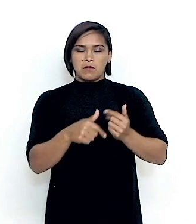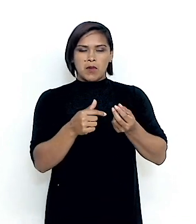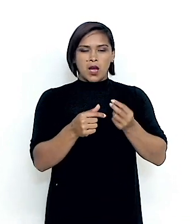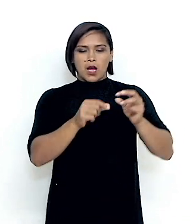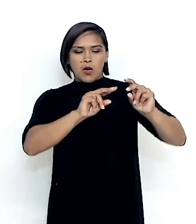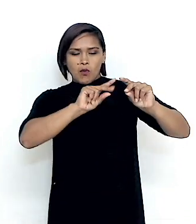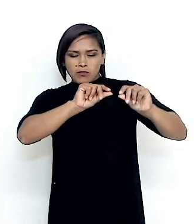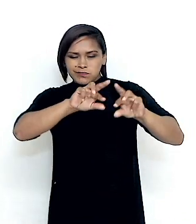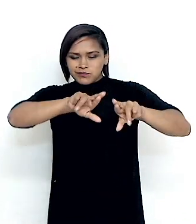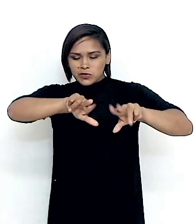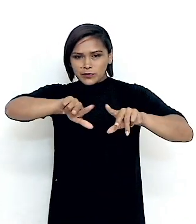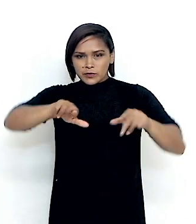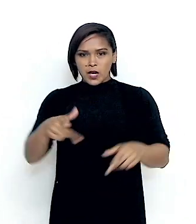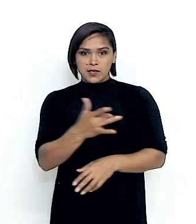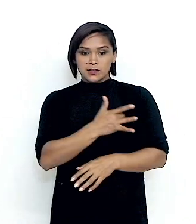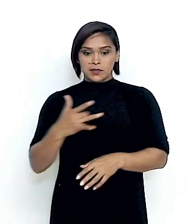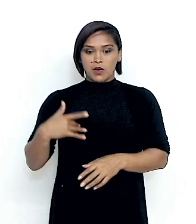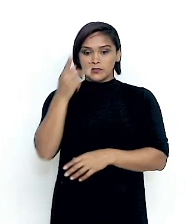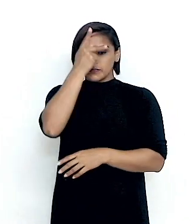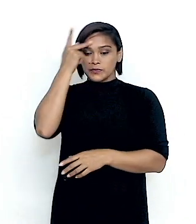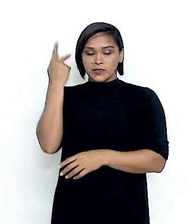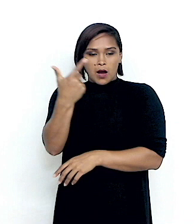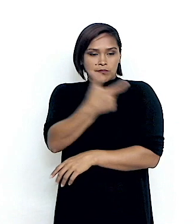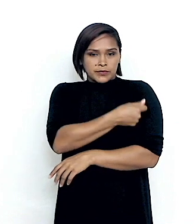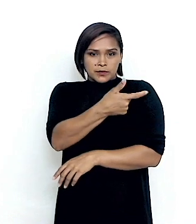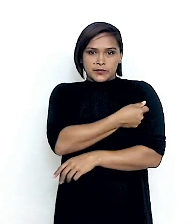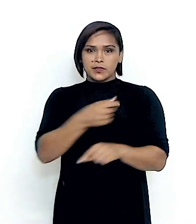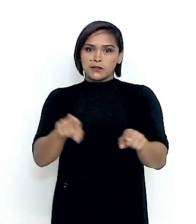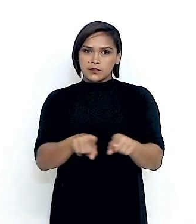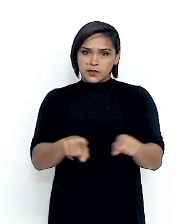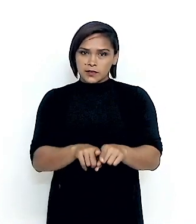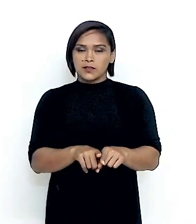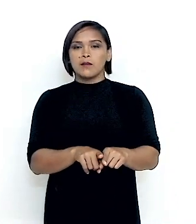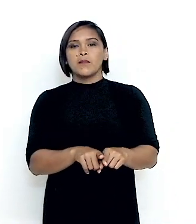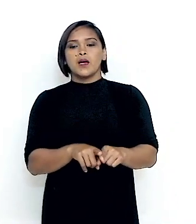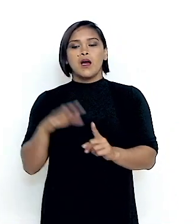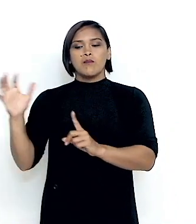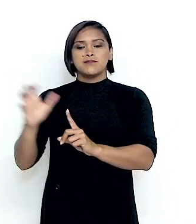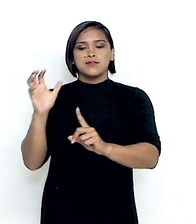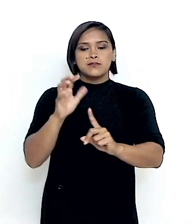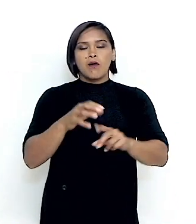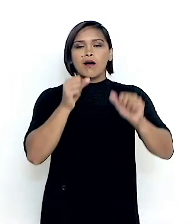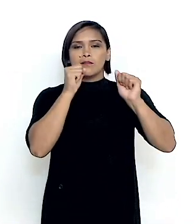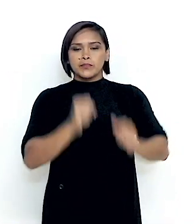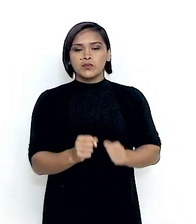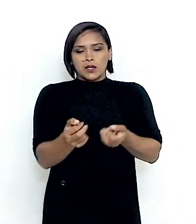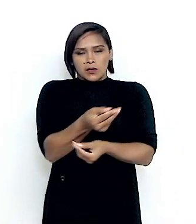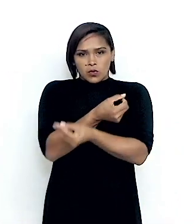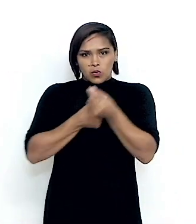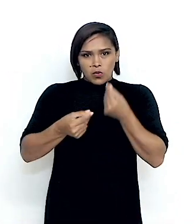inoculando saúde nas pessoas, mas secundariamente também influência, poder,